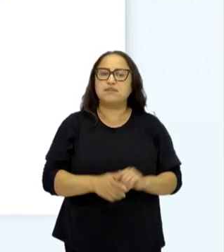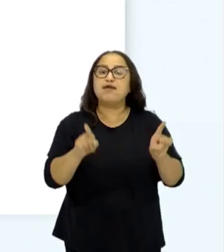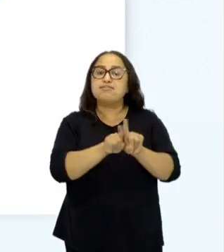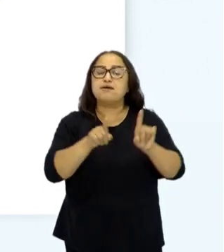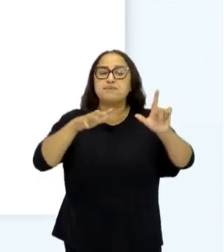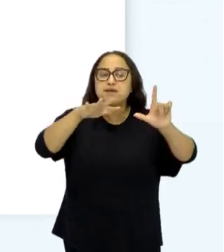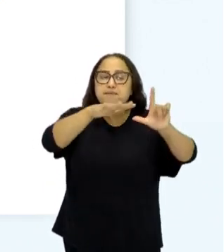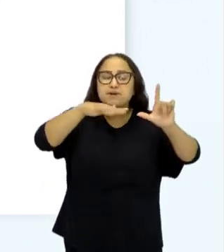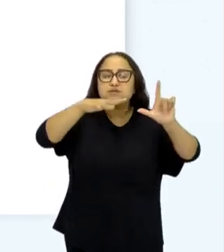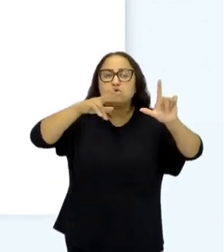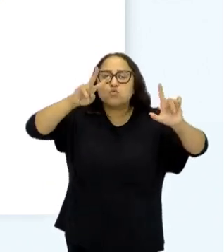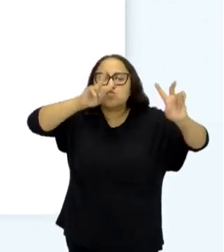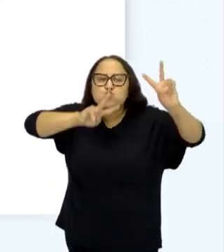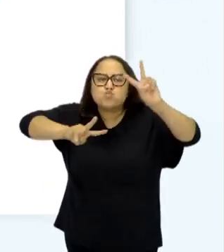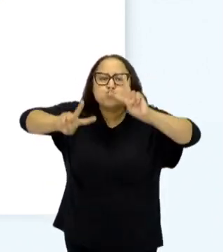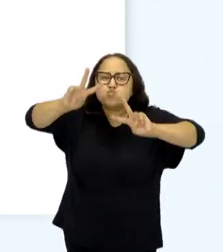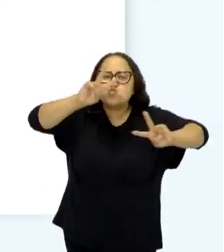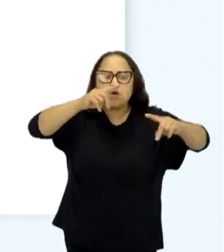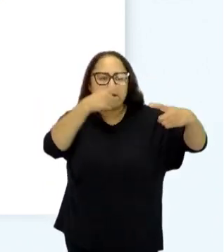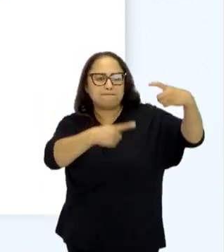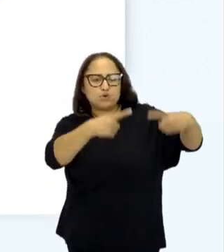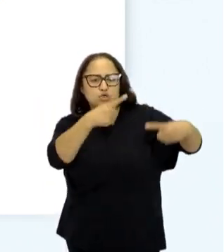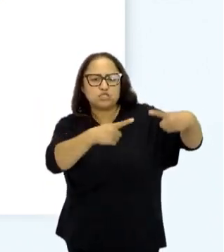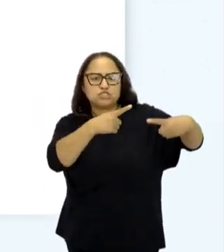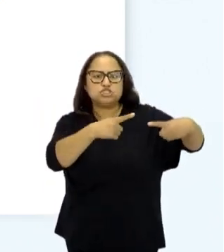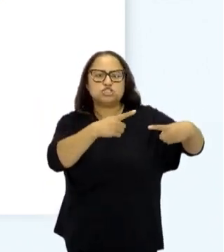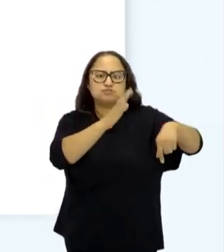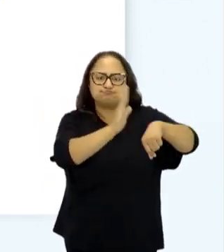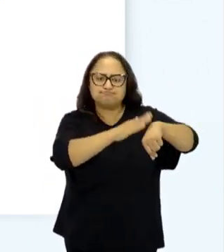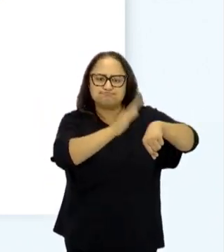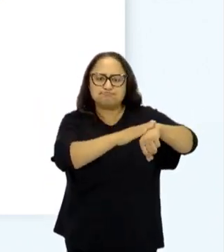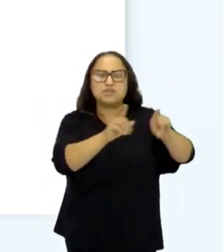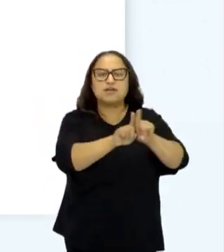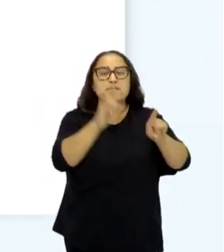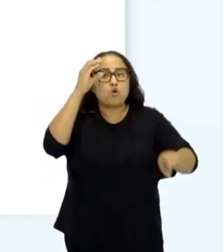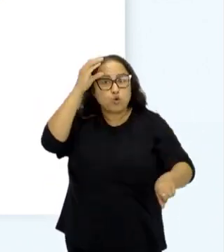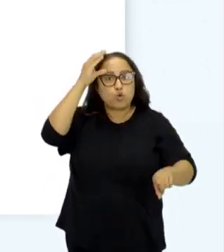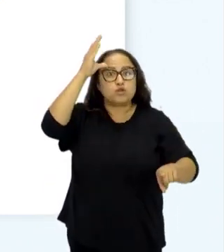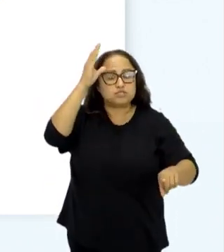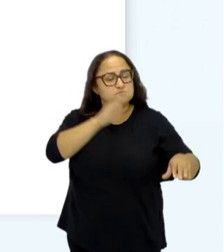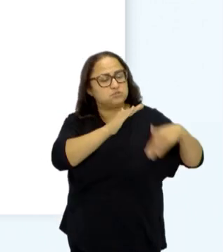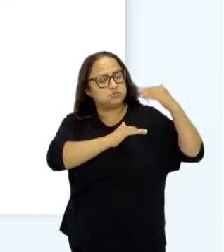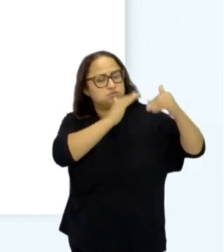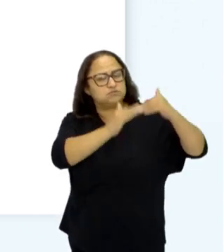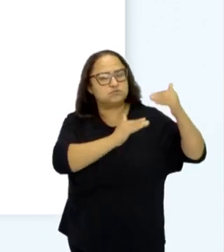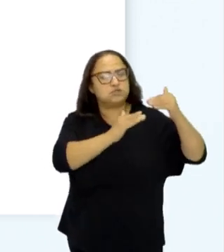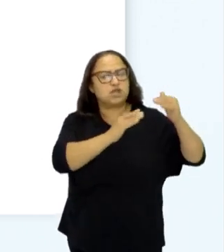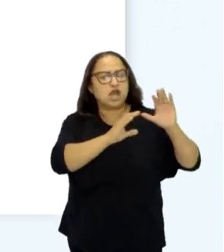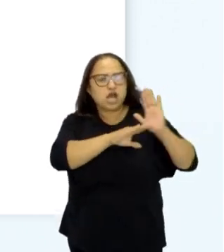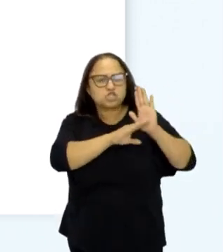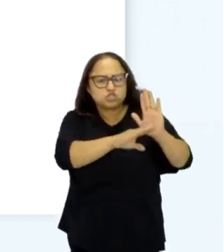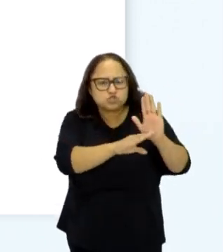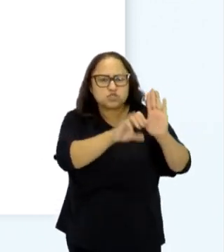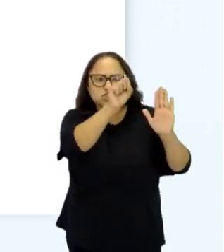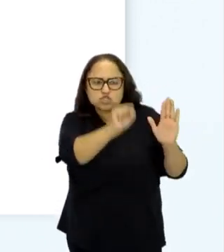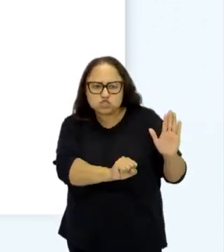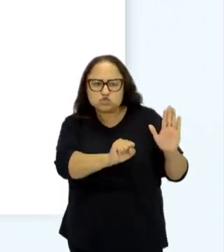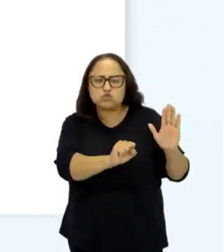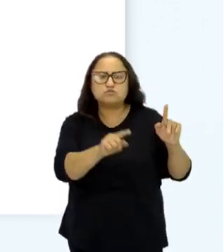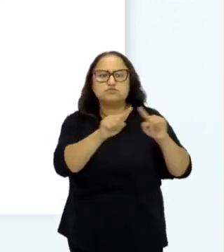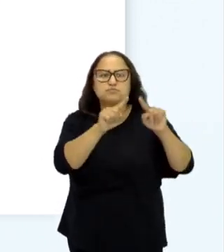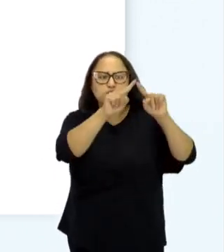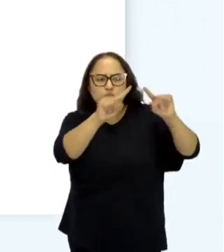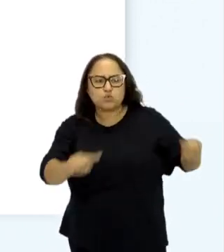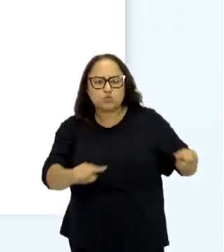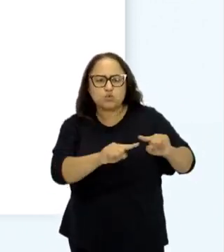plataforma dá visibilidade às políticas implementadas e ao conhecimento desenvolvido através das colaborações Sul-Sul e Triangular entre